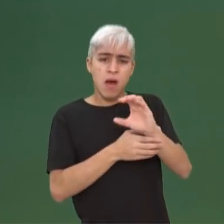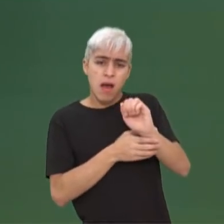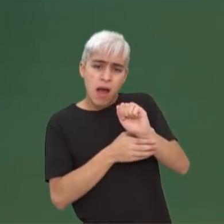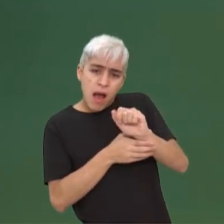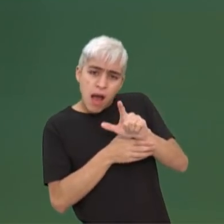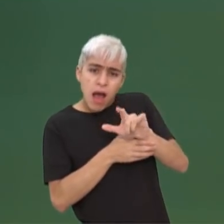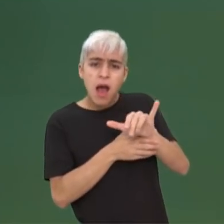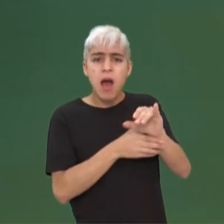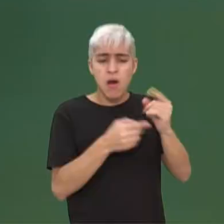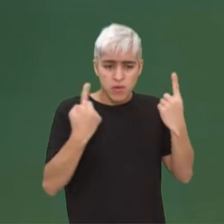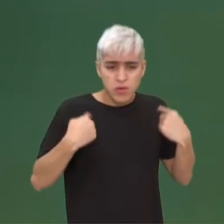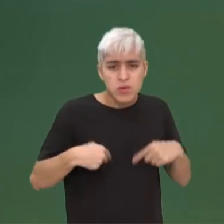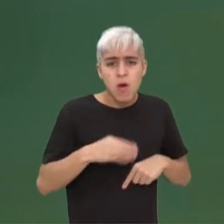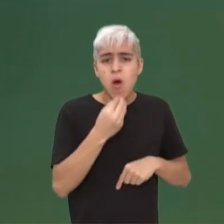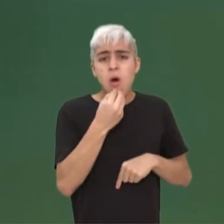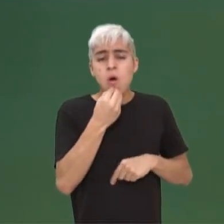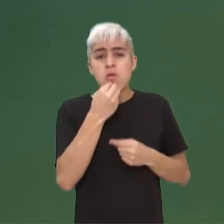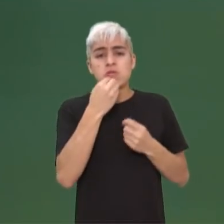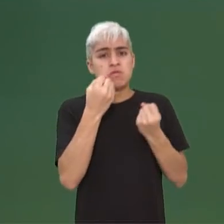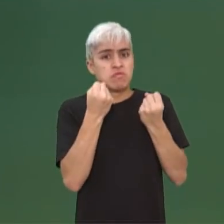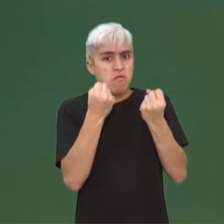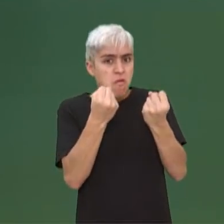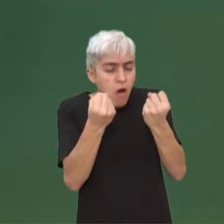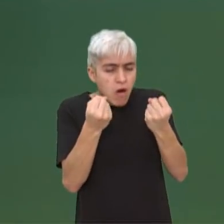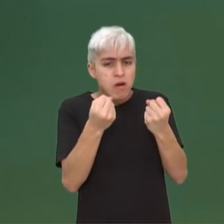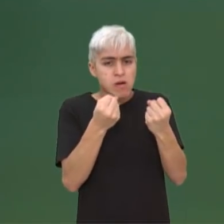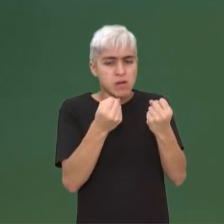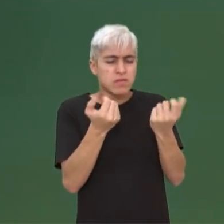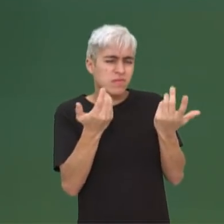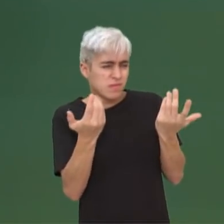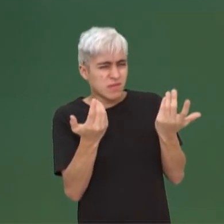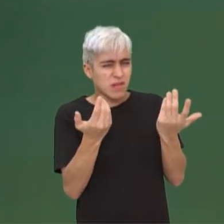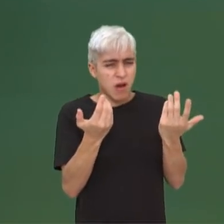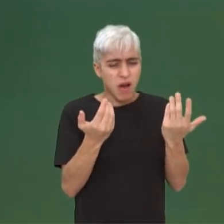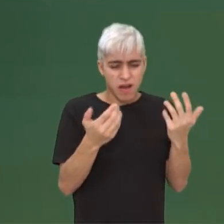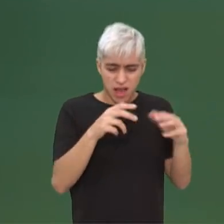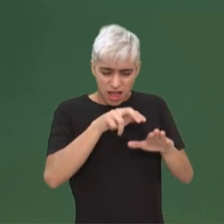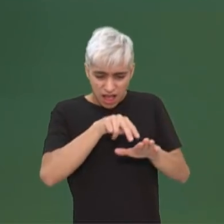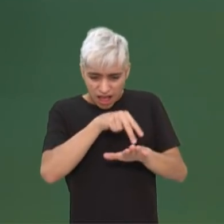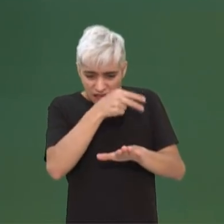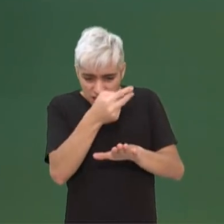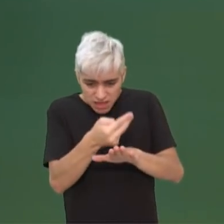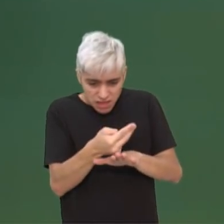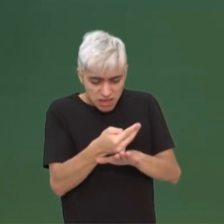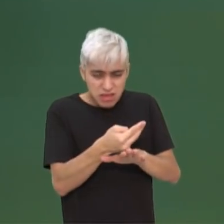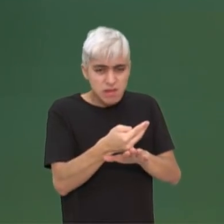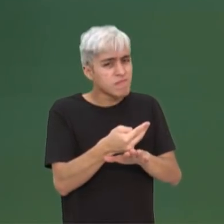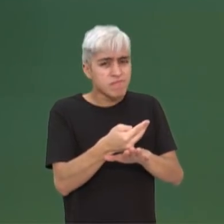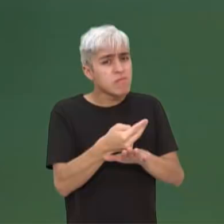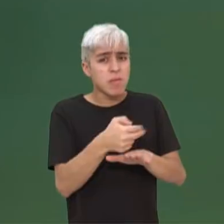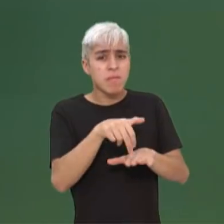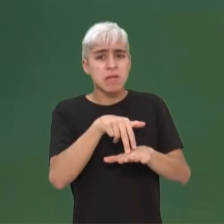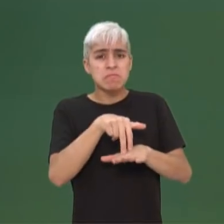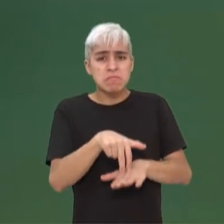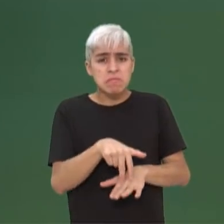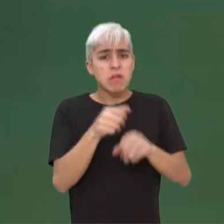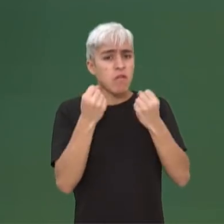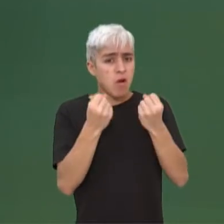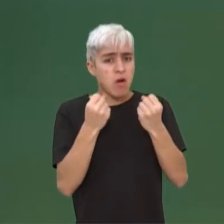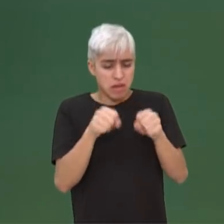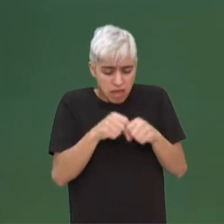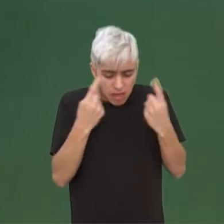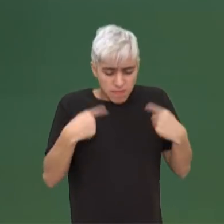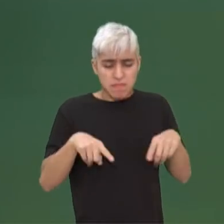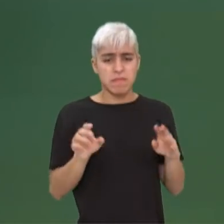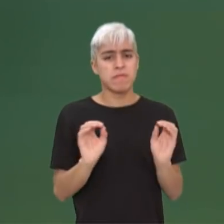nossos ossos. Então, consequentemente, você vai se tornar uma pessoa que dificilmente, quando sofre uma queda, vai se tornar mais resistente ali a algum tipo de